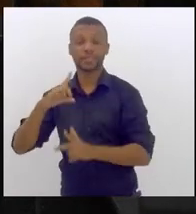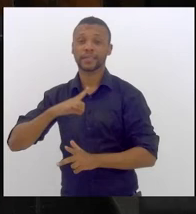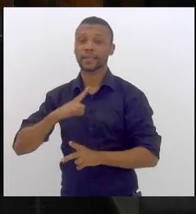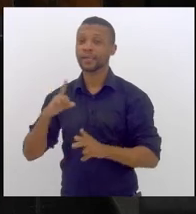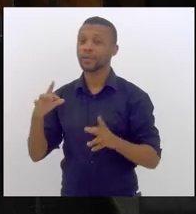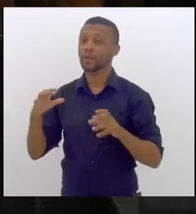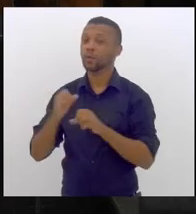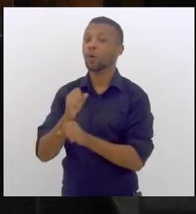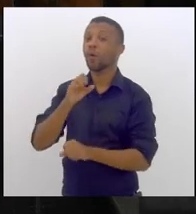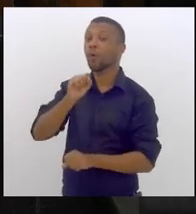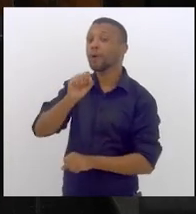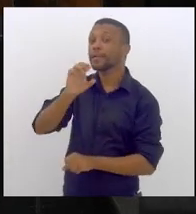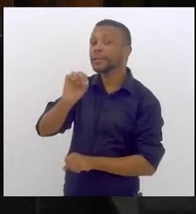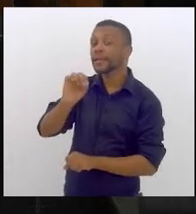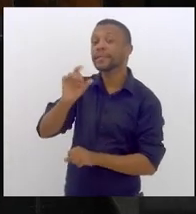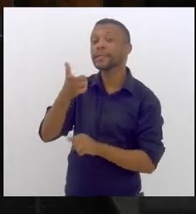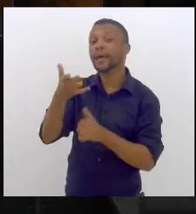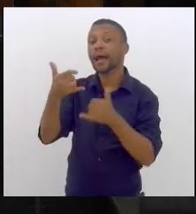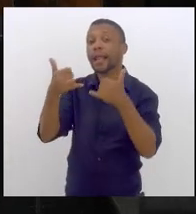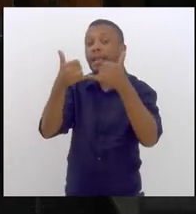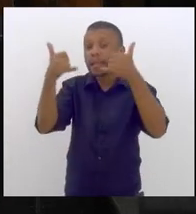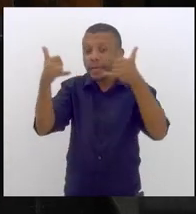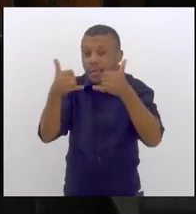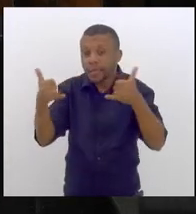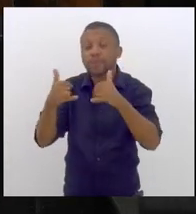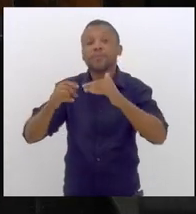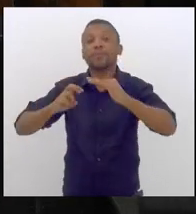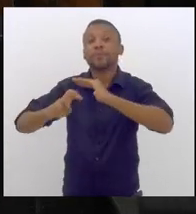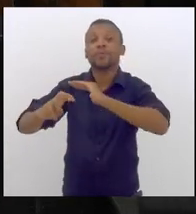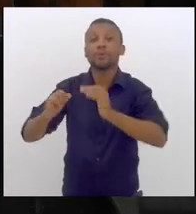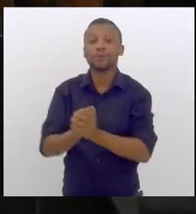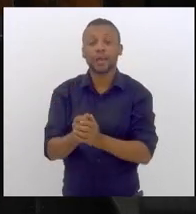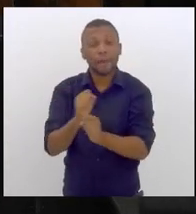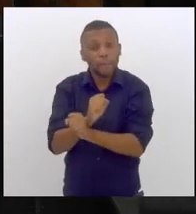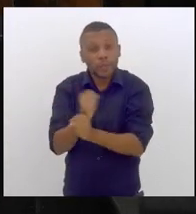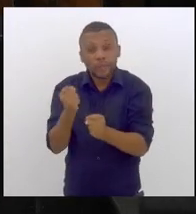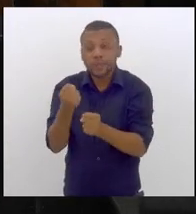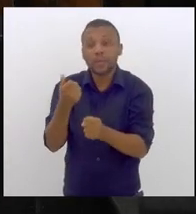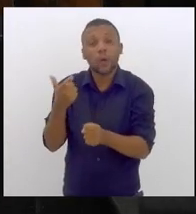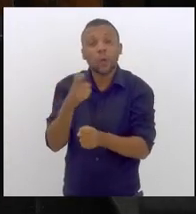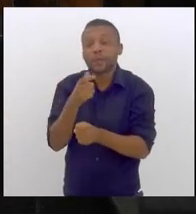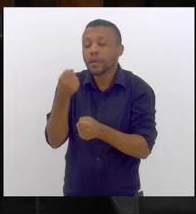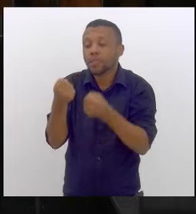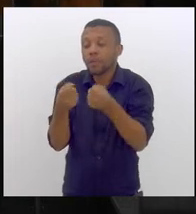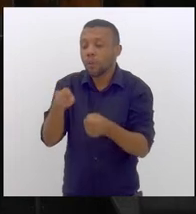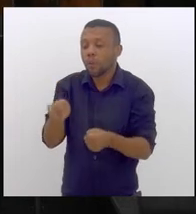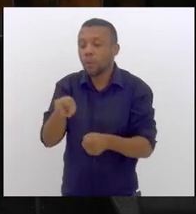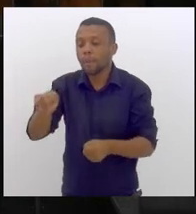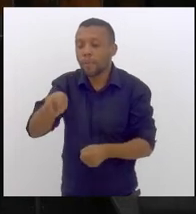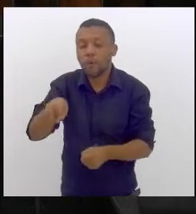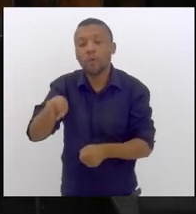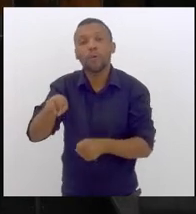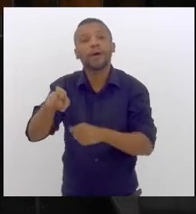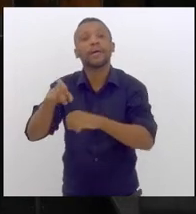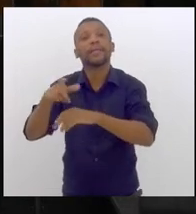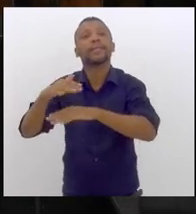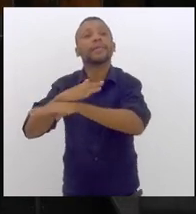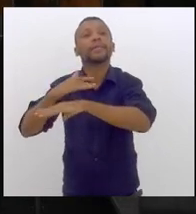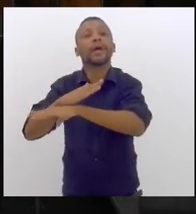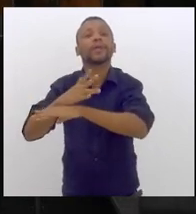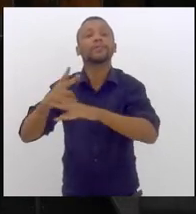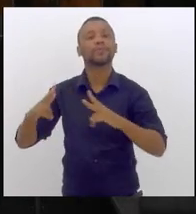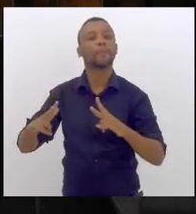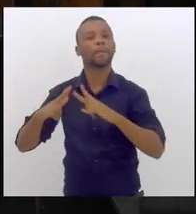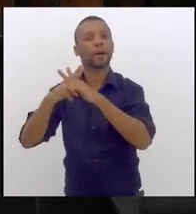80 linhas de metrô. As pessoas não andam de carro. Aliás, nem é possível conseguir parar um carro praticamente na cidade. E hoje